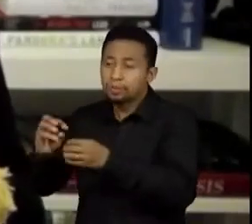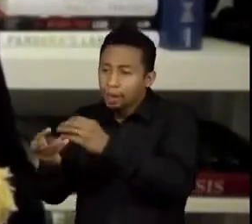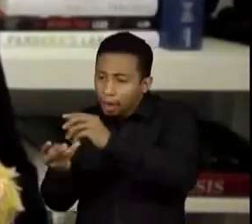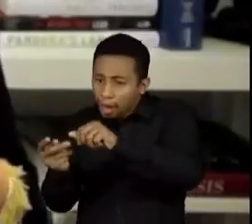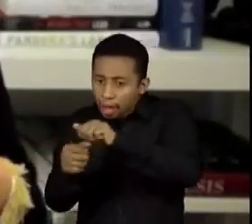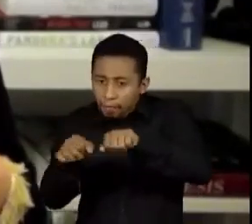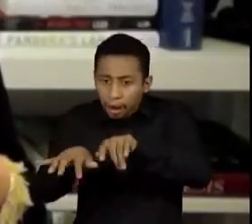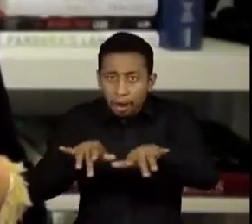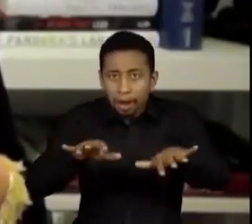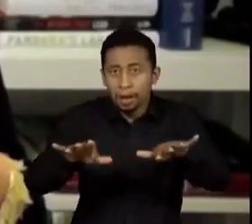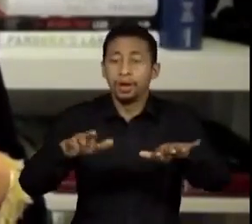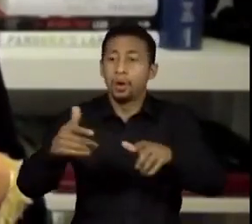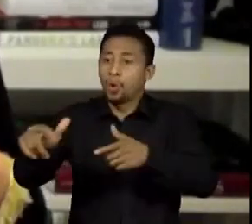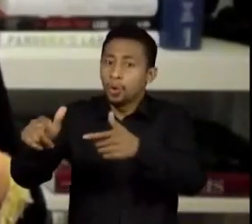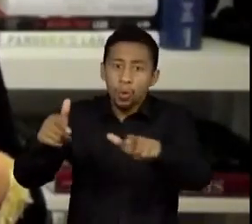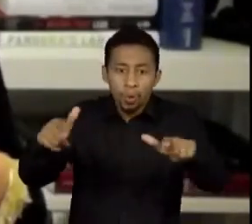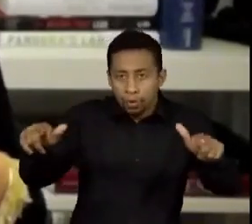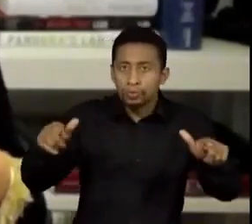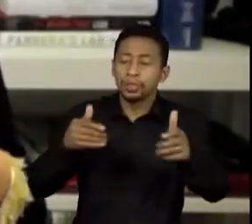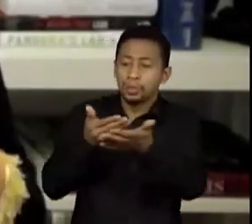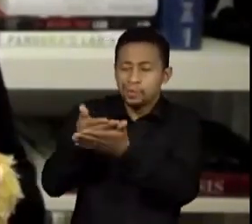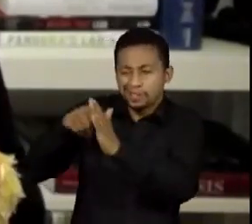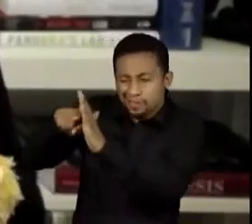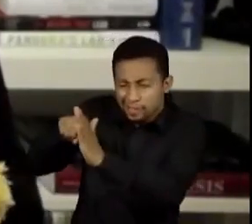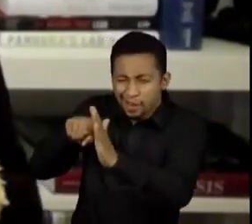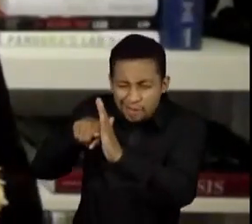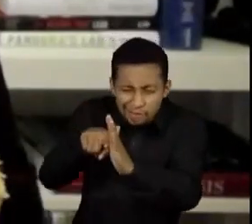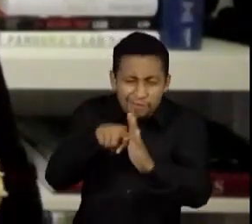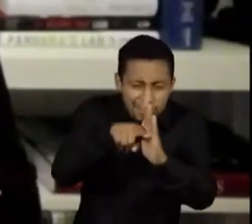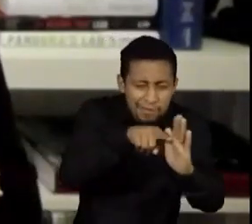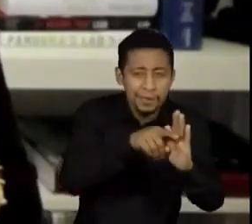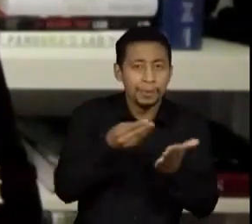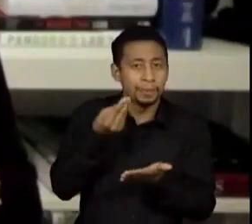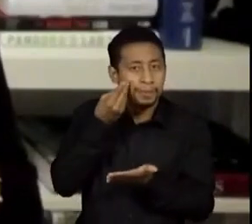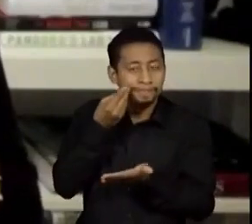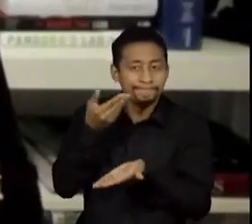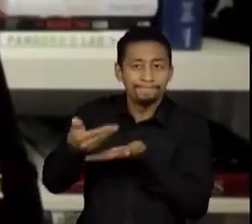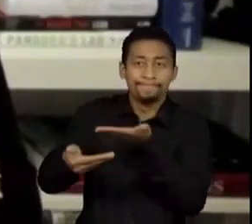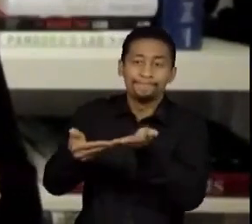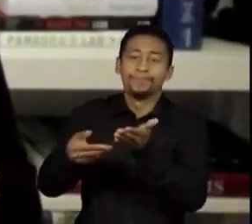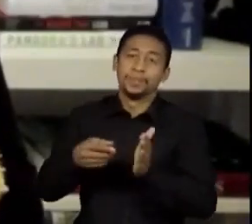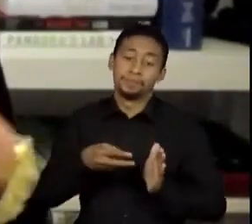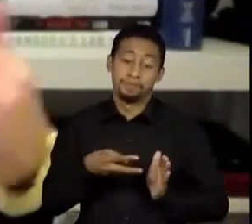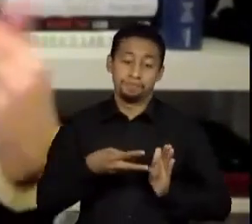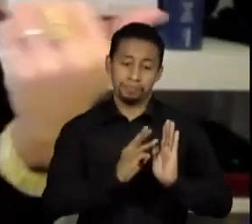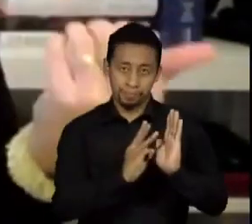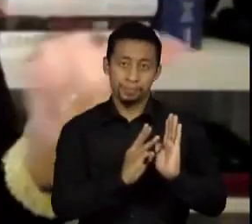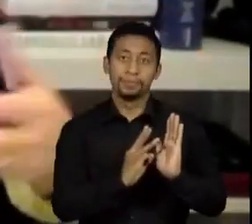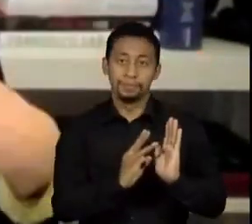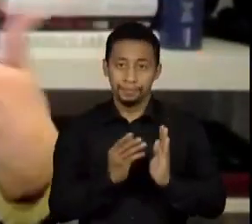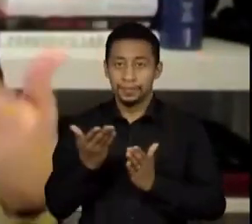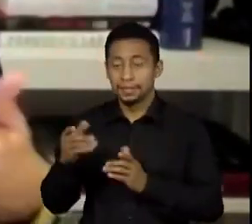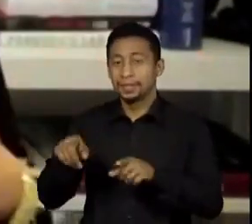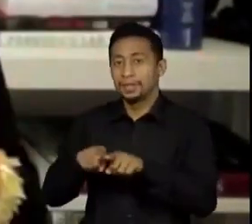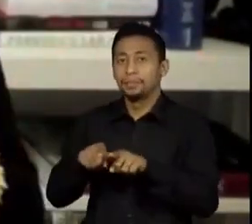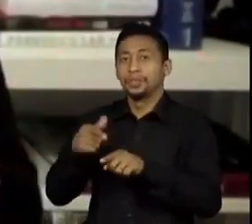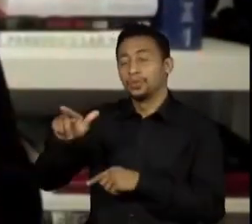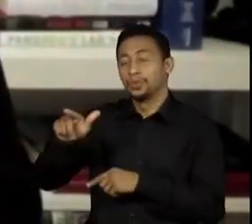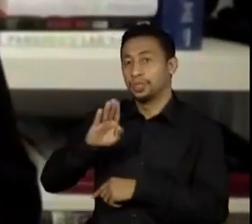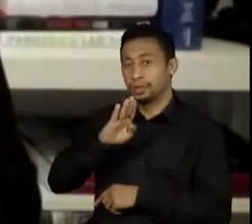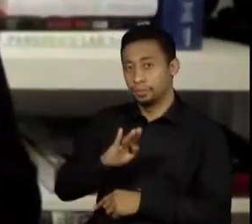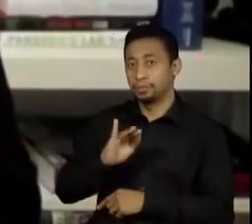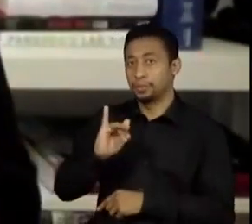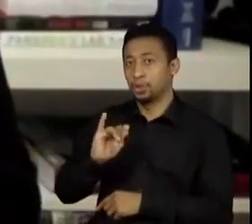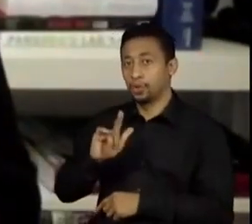havia variante circulando durante o estudo de fase 3 da Clover e também da CureVac e de outras